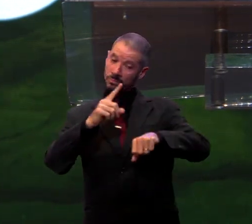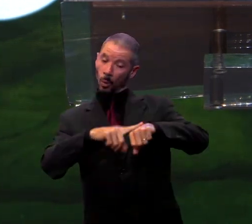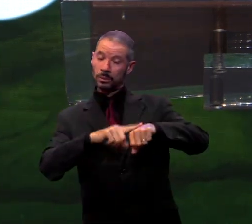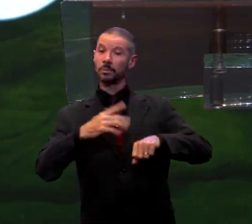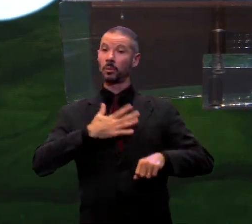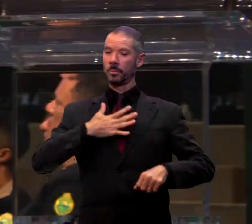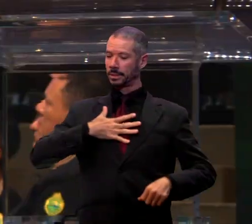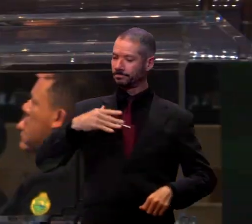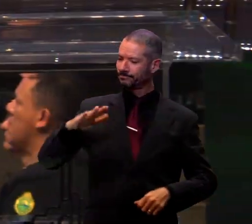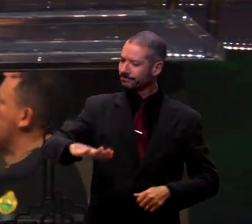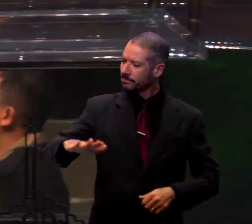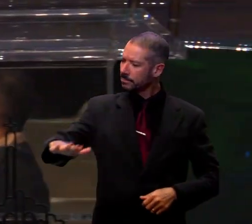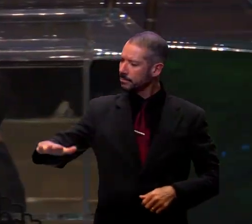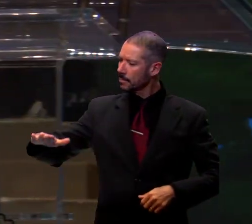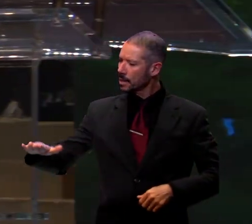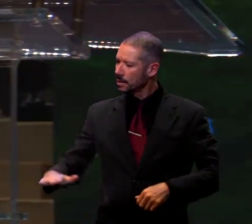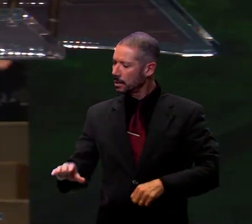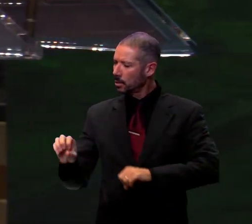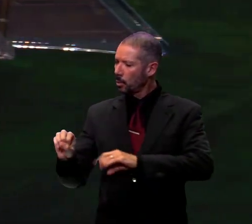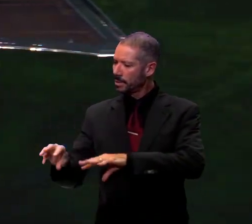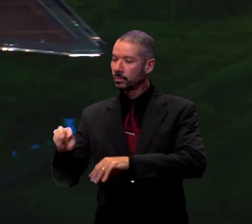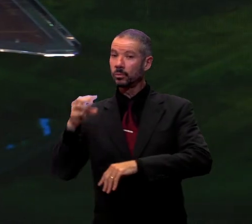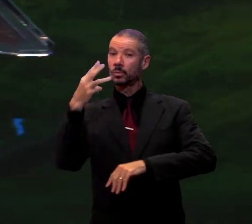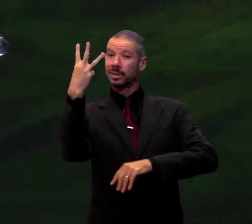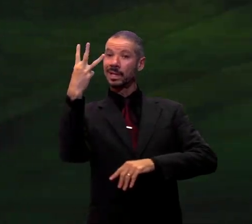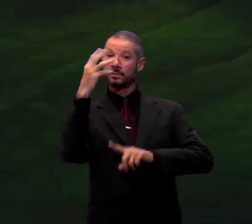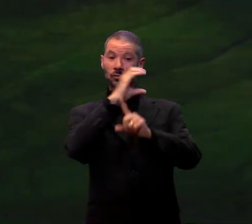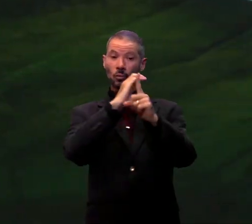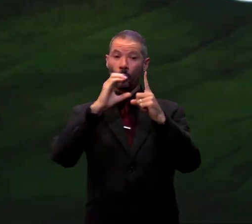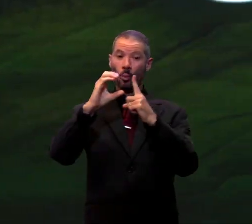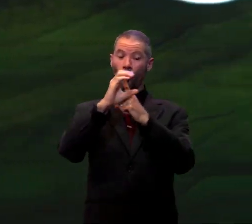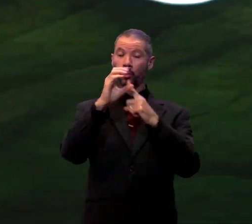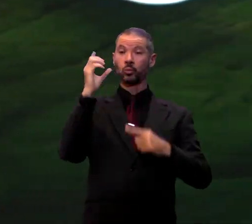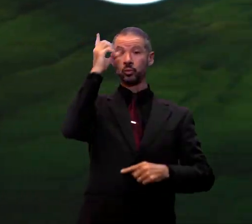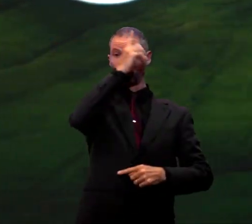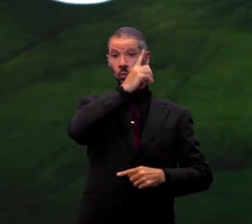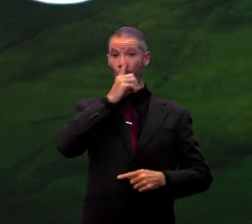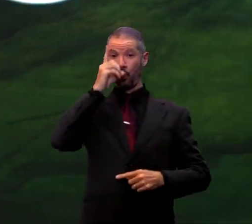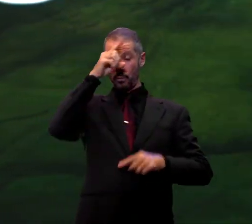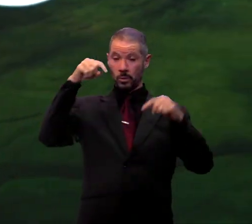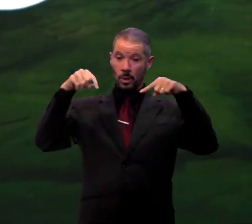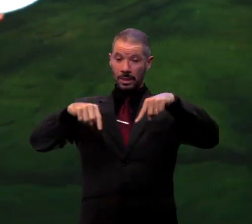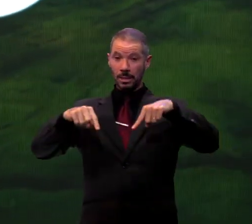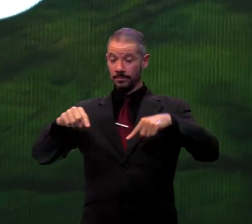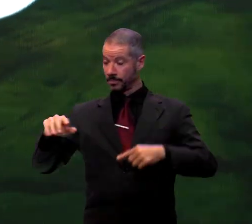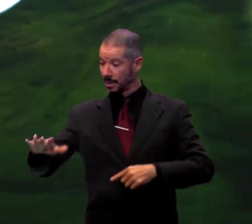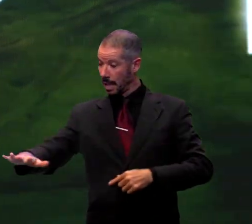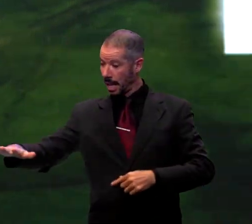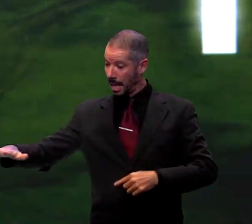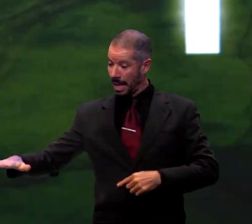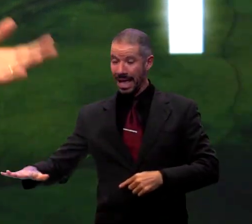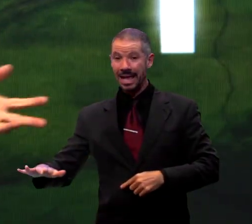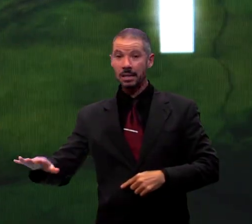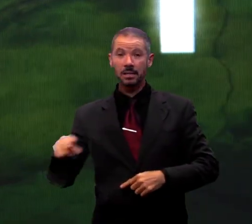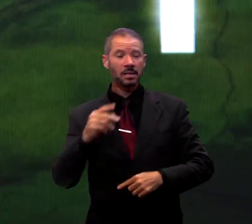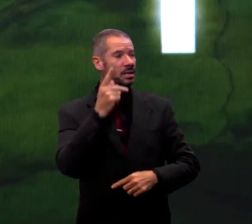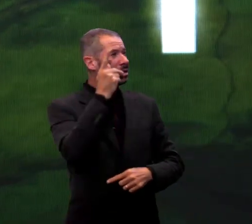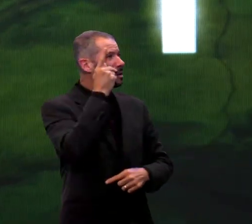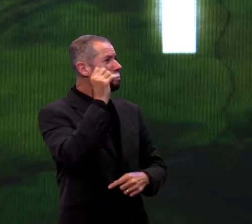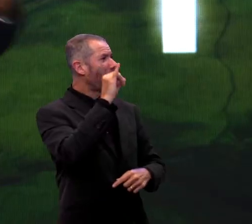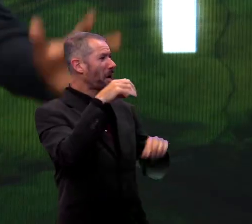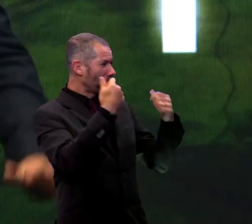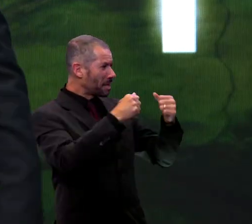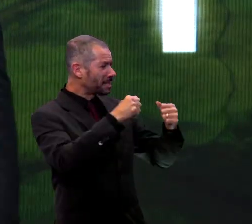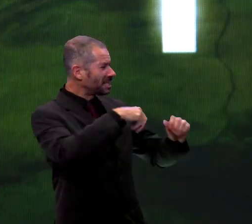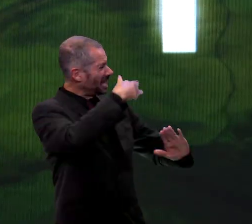minhas crianças, quando a gente começou os 3 cultos aqui na igreja no domingo, né, elas ainda crianças diziam, pai, a gente precisa estar